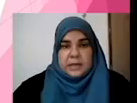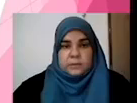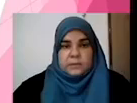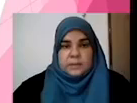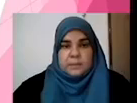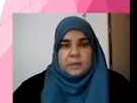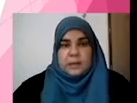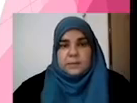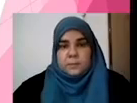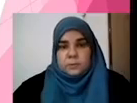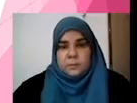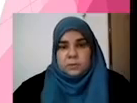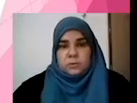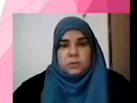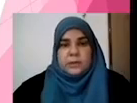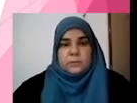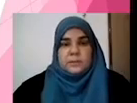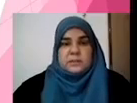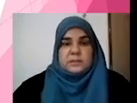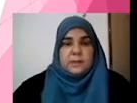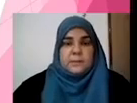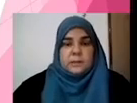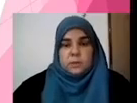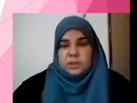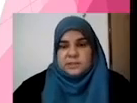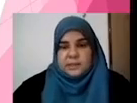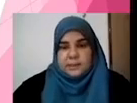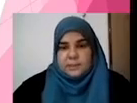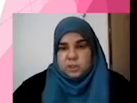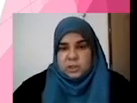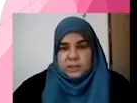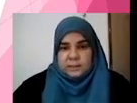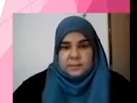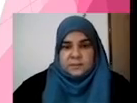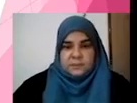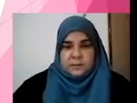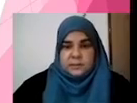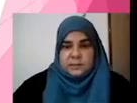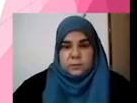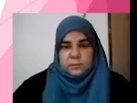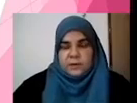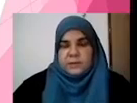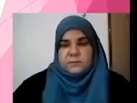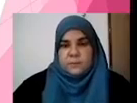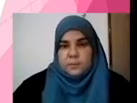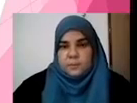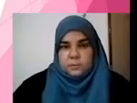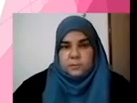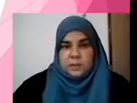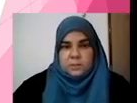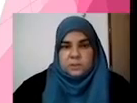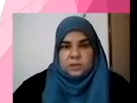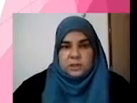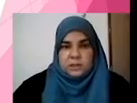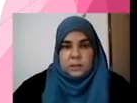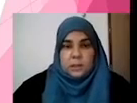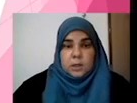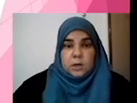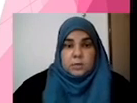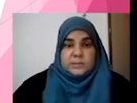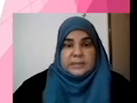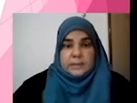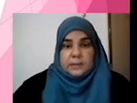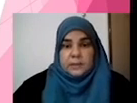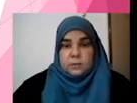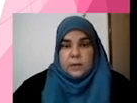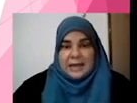dos lados AB, N é ponto médio do lado BC. Então, eu já sei que é mediana, porque tá falando que saiu do vértice, foi para o ponto médio, é mediana.